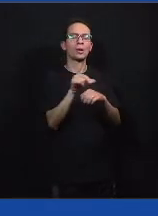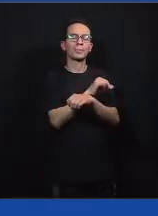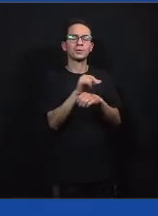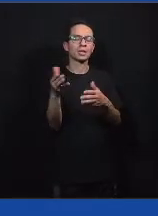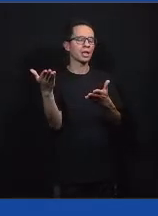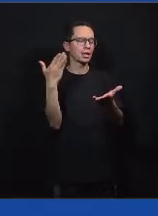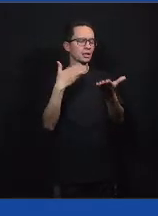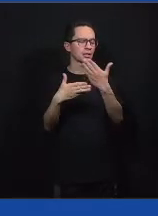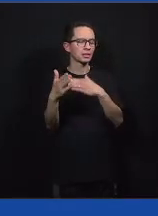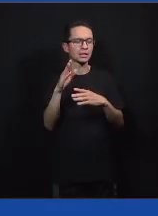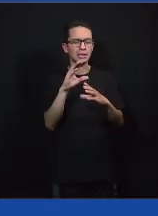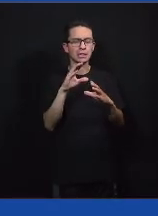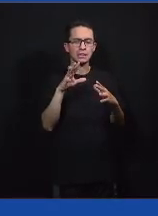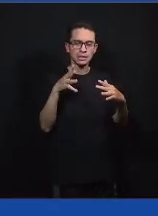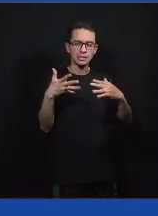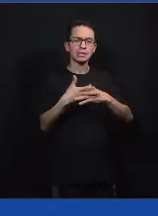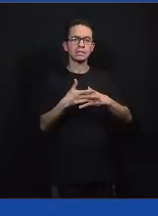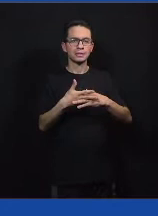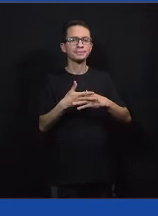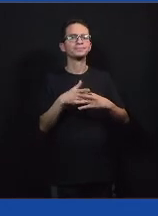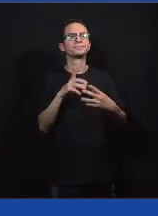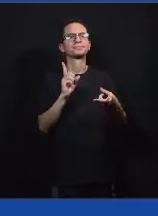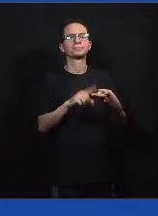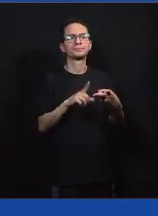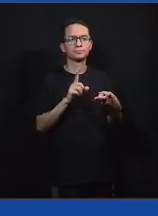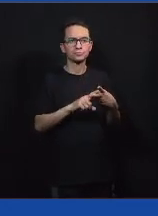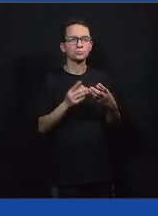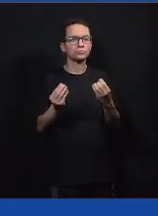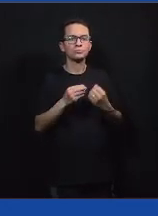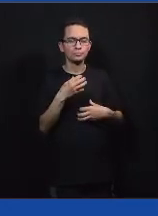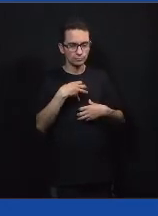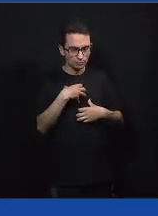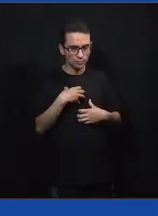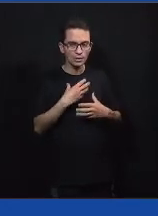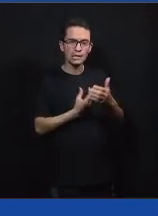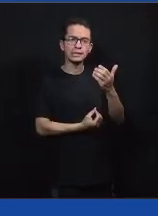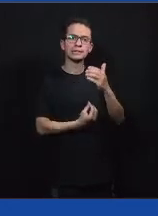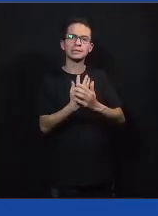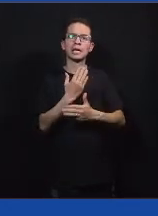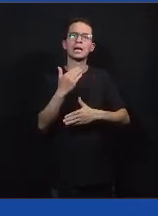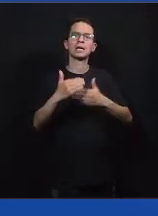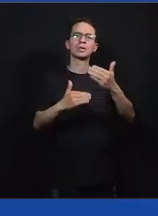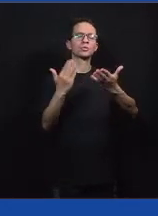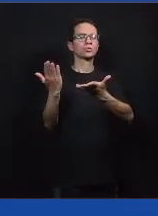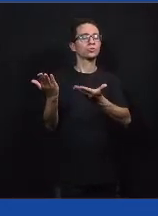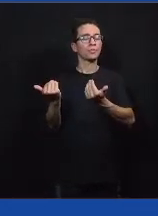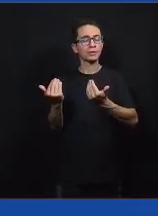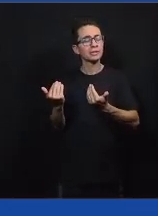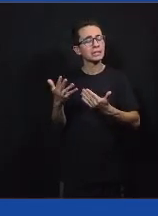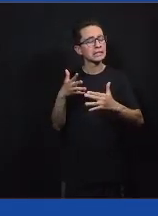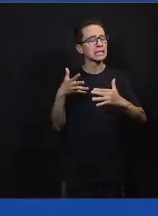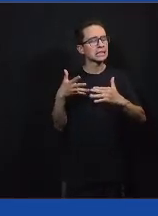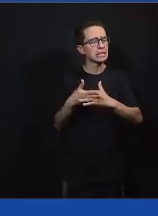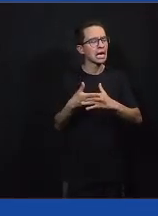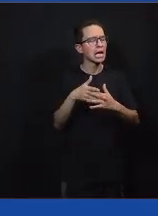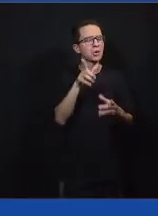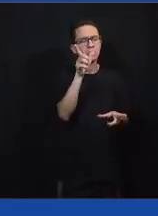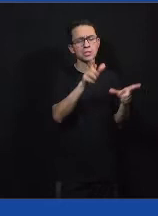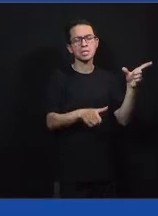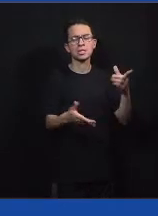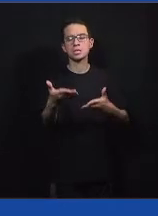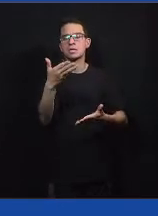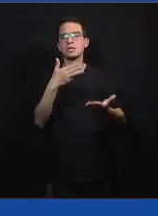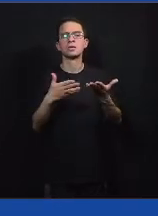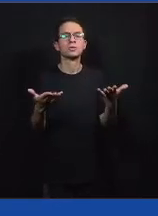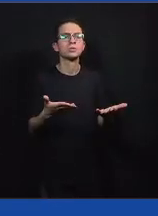da gente da Cidadania contar um pouquinho sobre como foi esse processo de desenvolver jovens lideranças cidadãos mas tem essa primeira dinâmica para